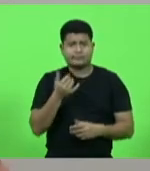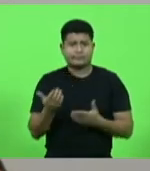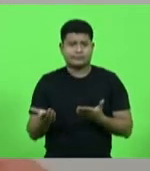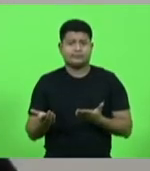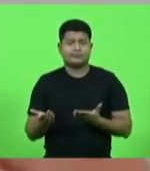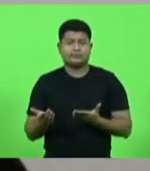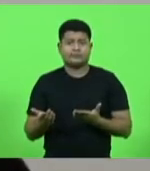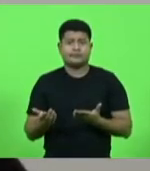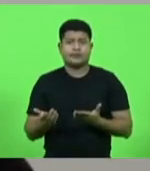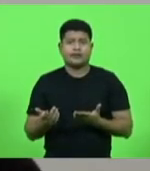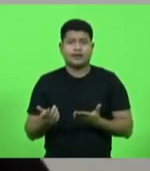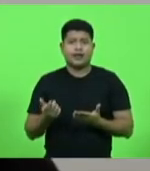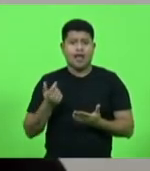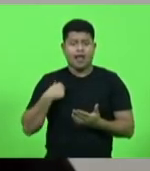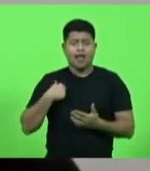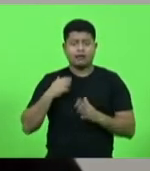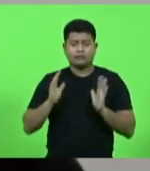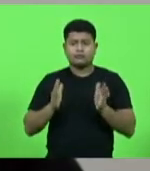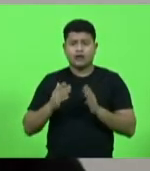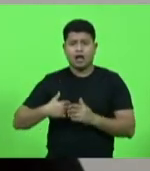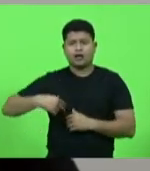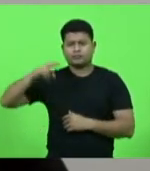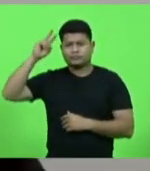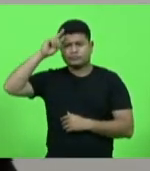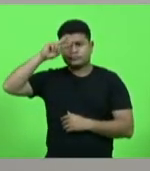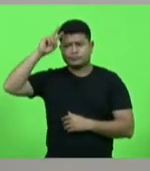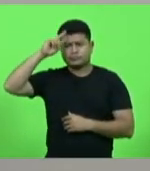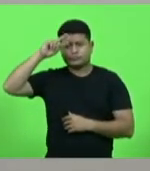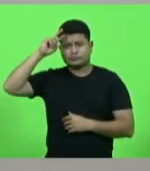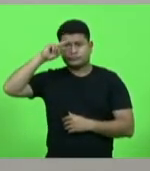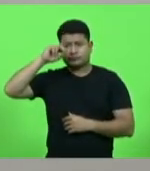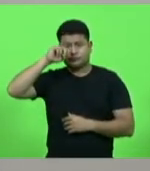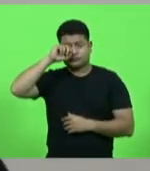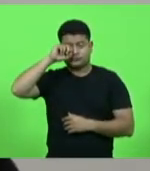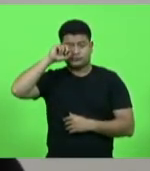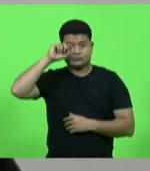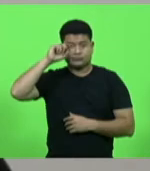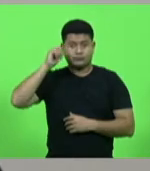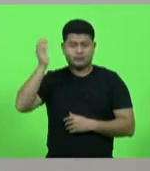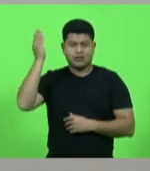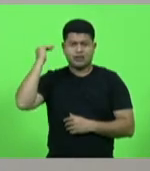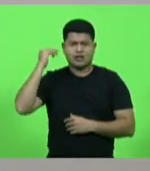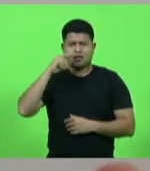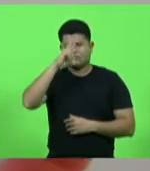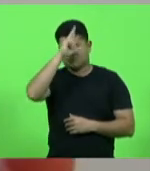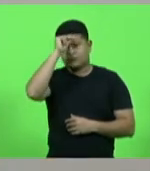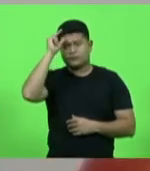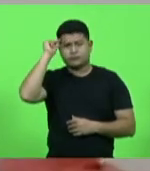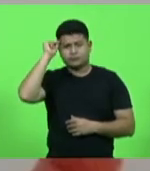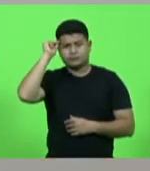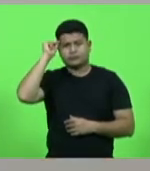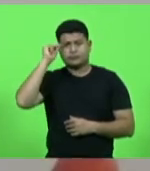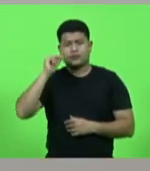eu fiz memória a quando fui prefeito em